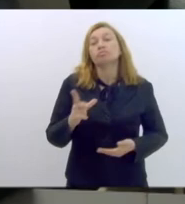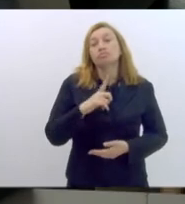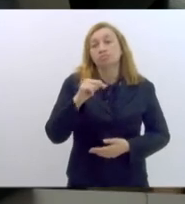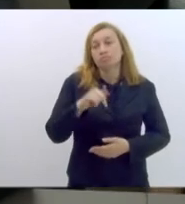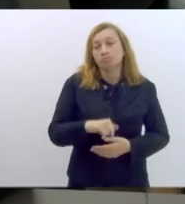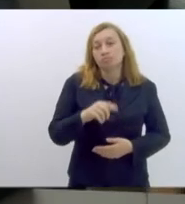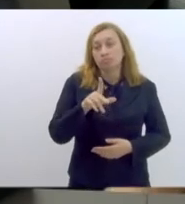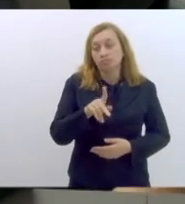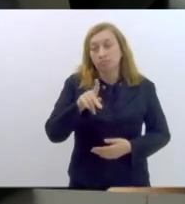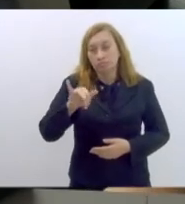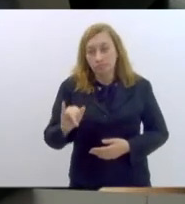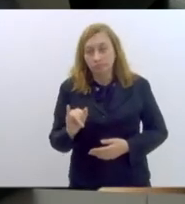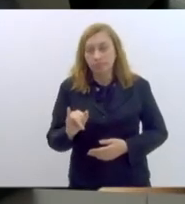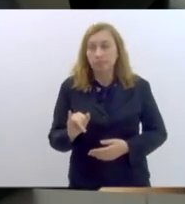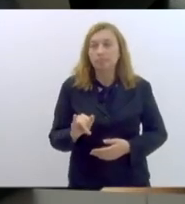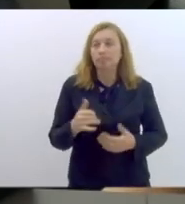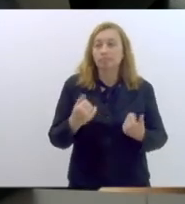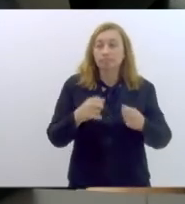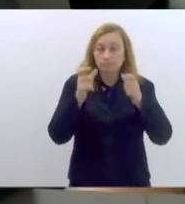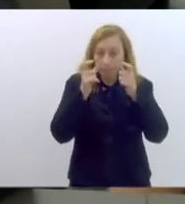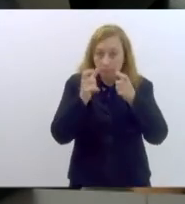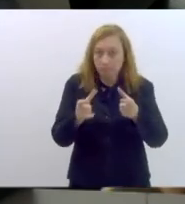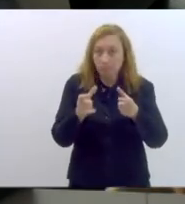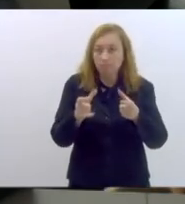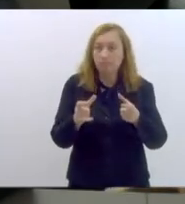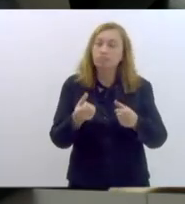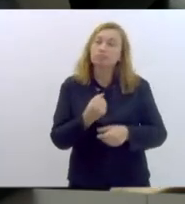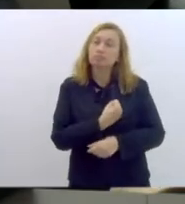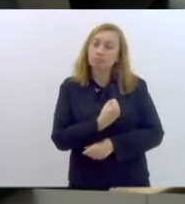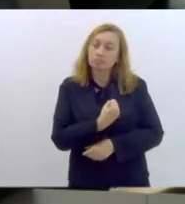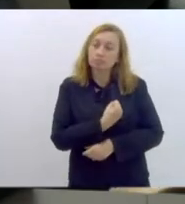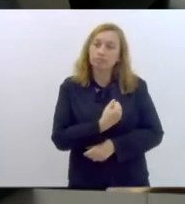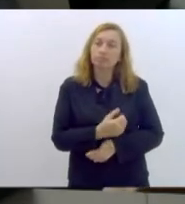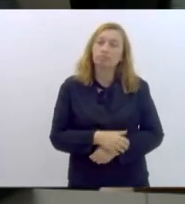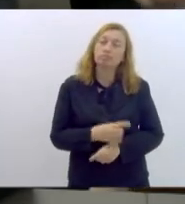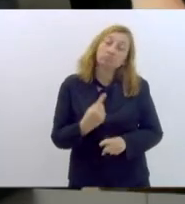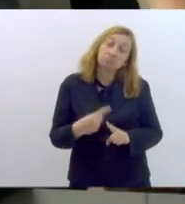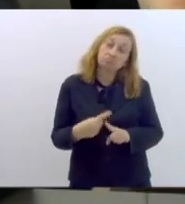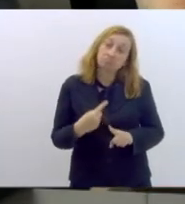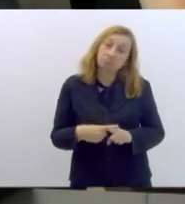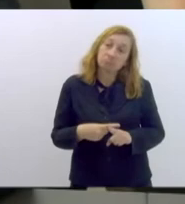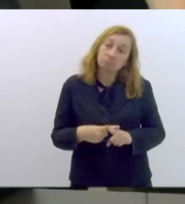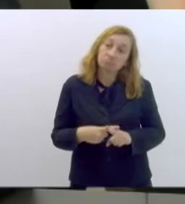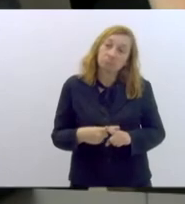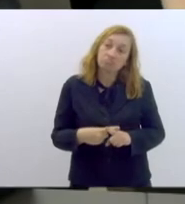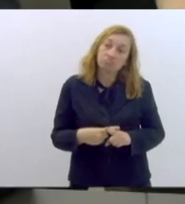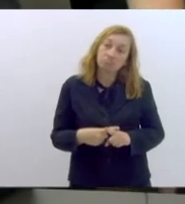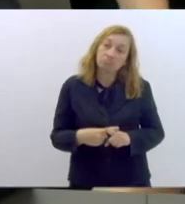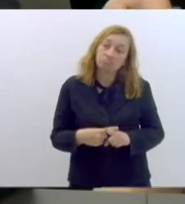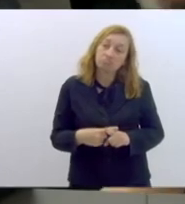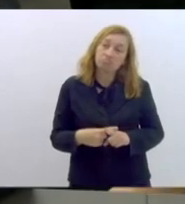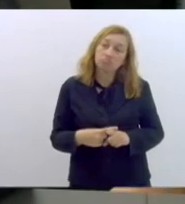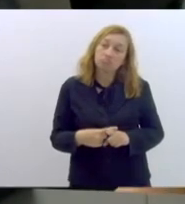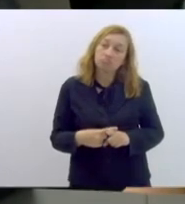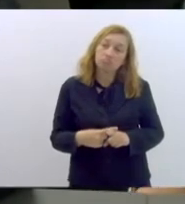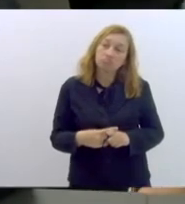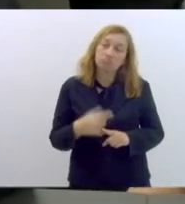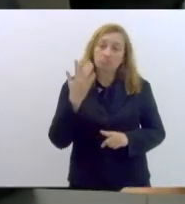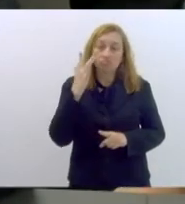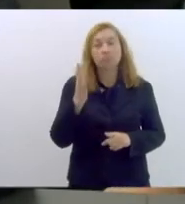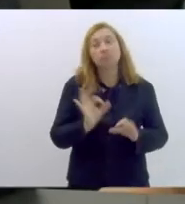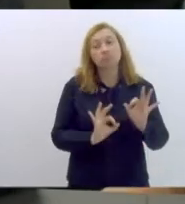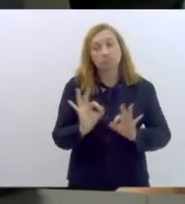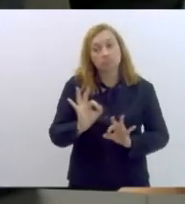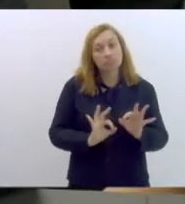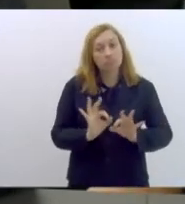como CPI, enquanto CPI, a gente tem que ficar muito alerta a esses números, porque eu vou além, eu acho que existe um